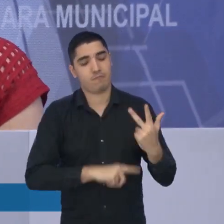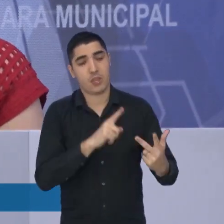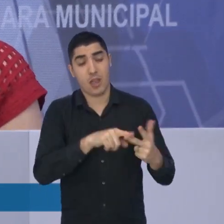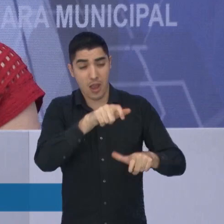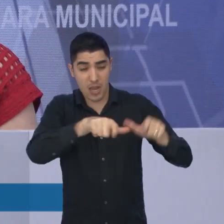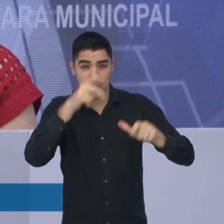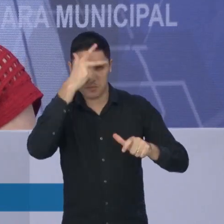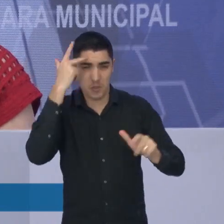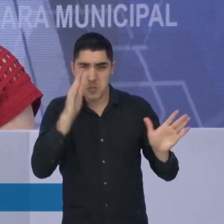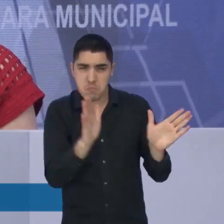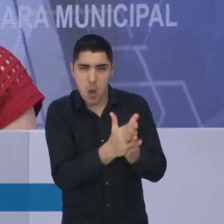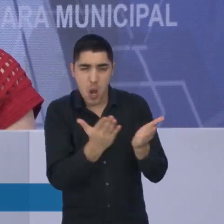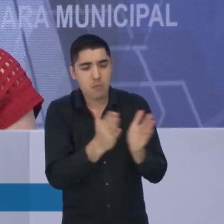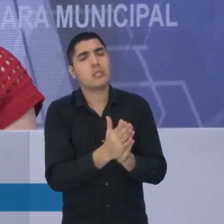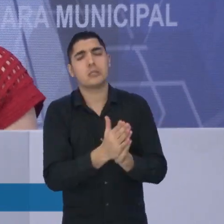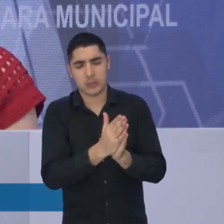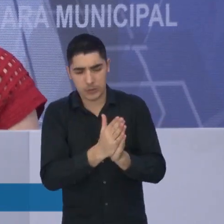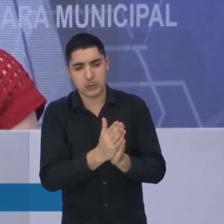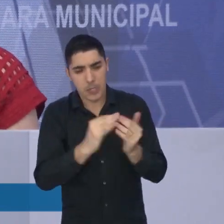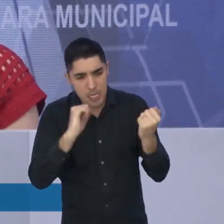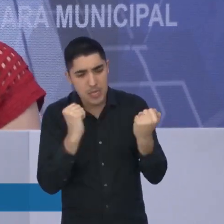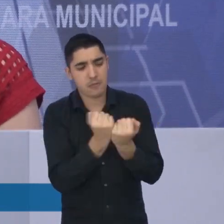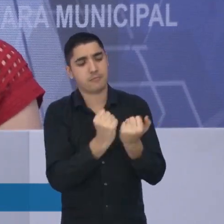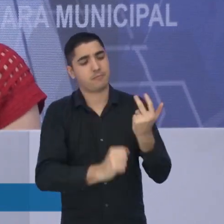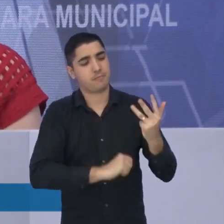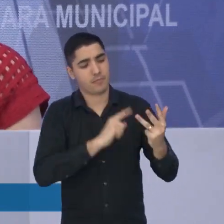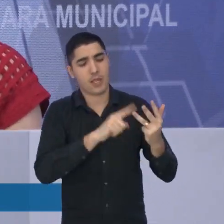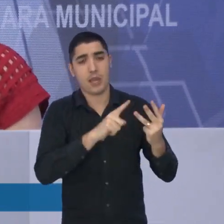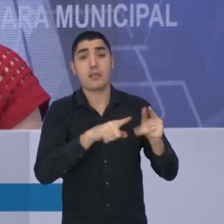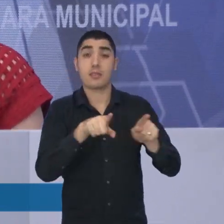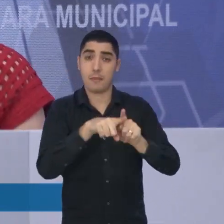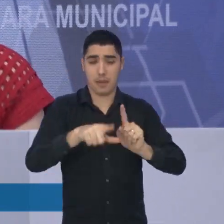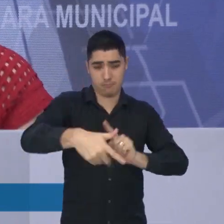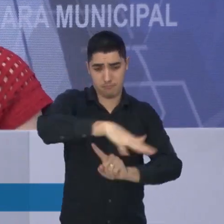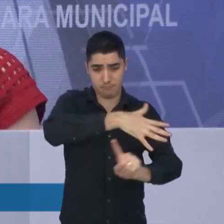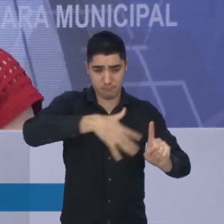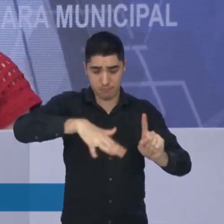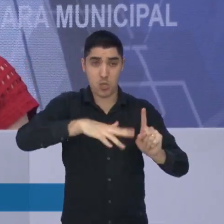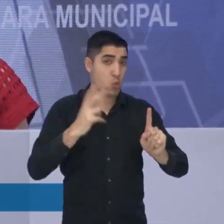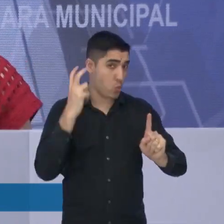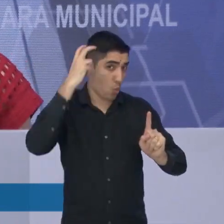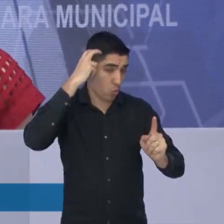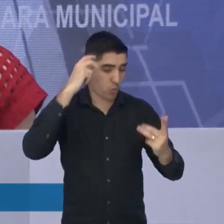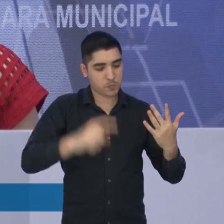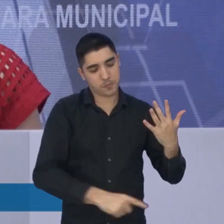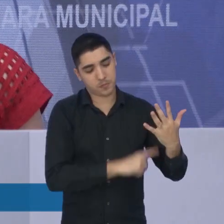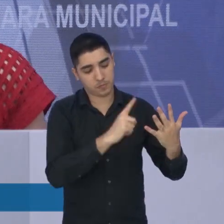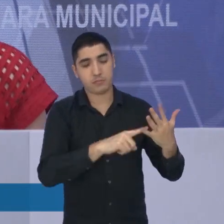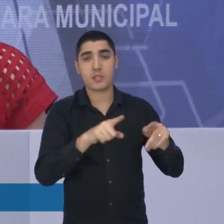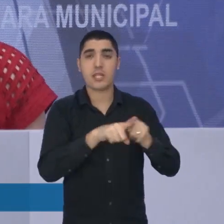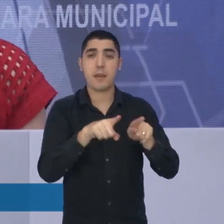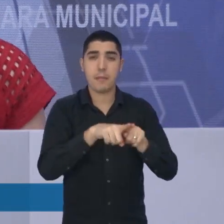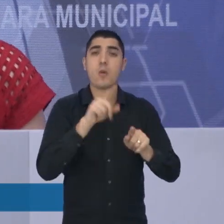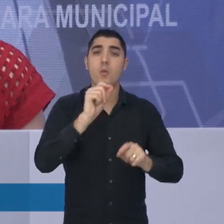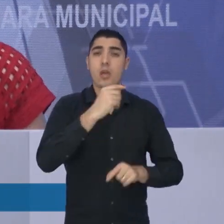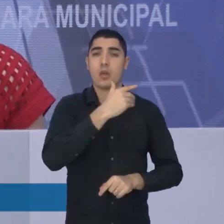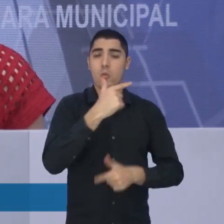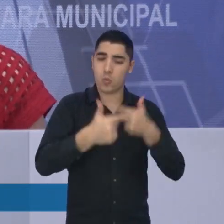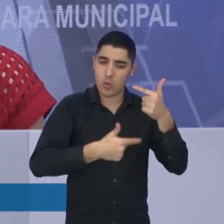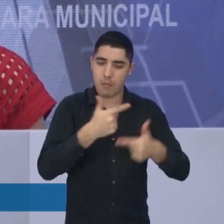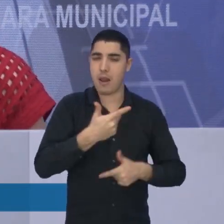da defesa do meio ambiente, da cultura, na defesa do serviço público e da ciência e